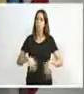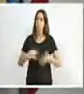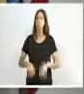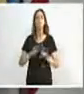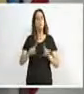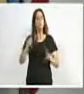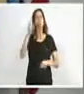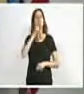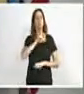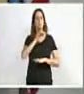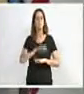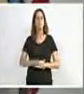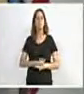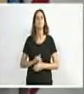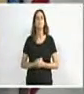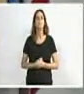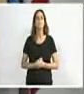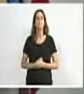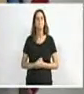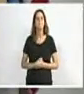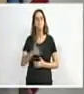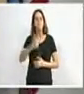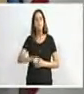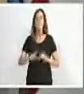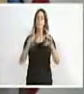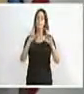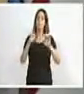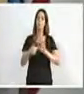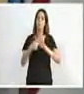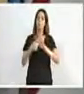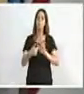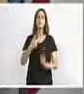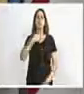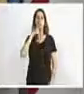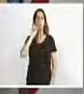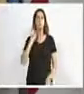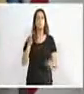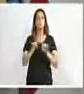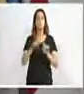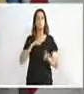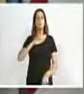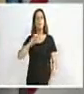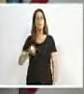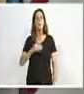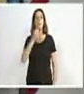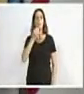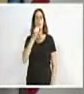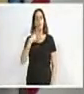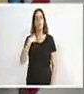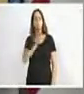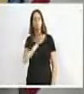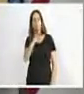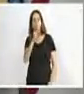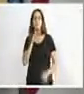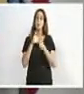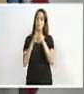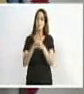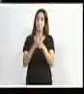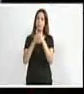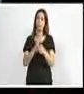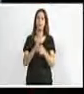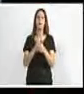feito. Quero também mais uma foto, né, nobre parceiro, onde tive a oportunidade de acompanhar